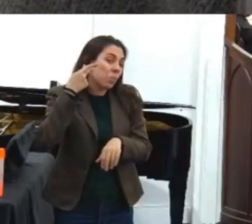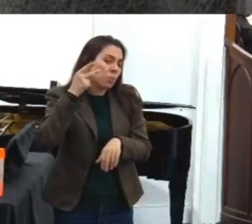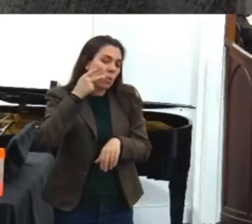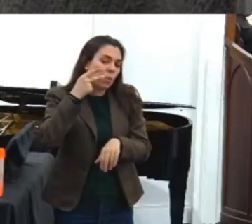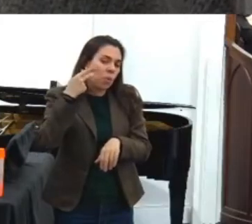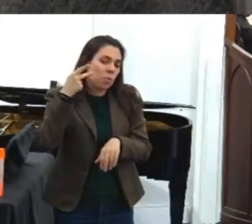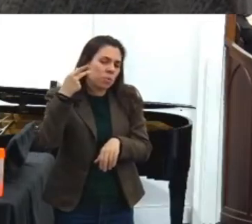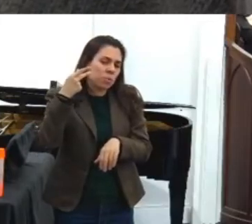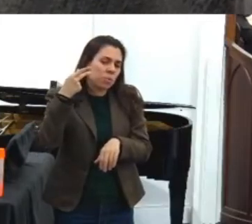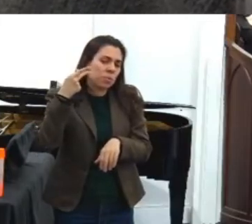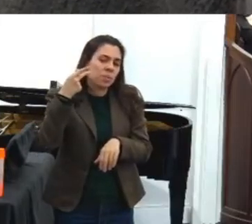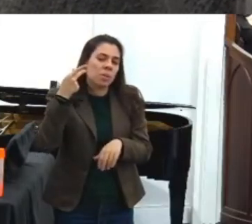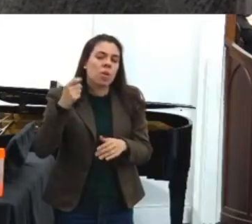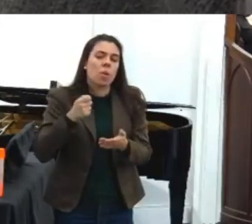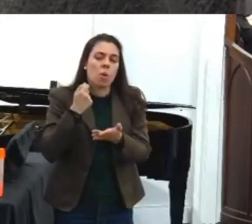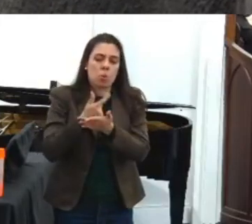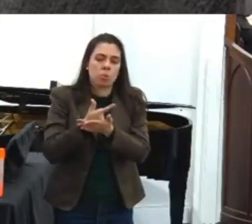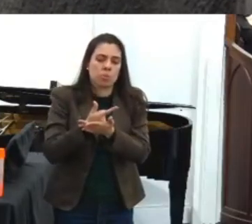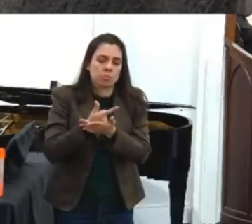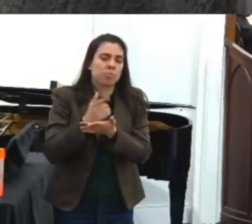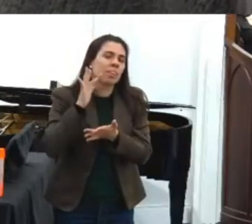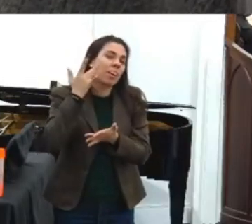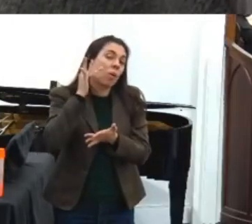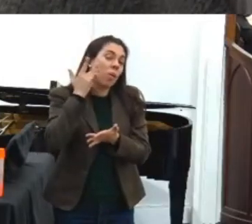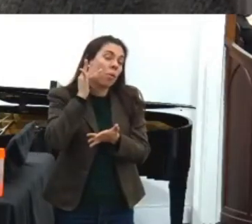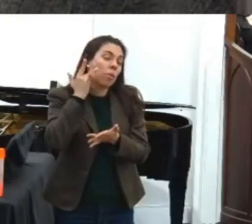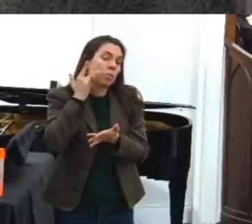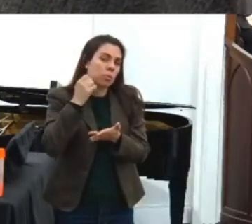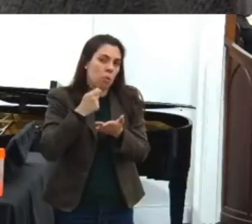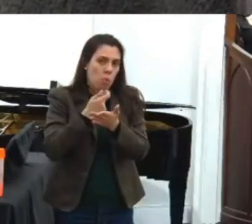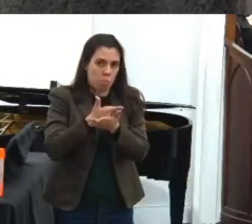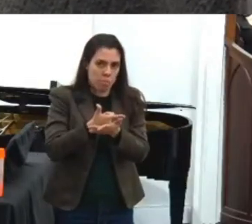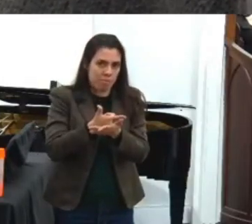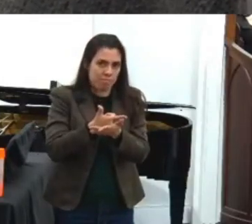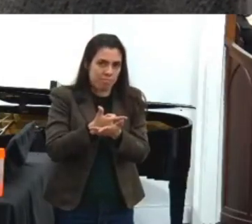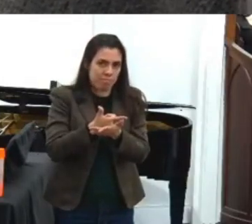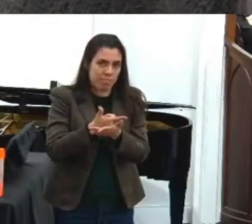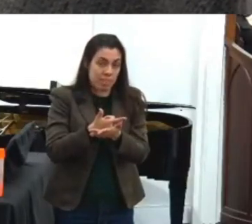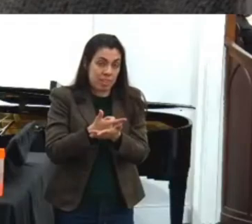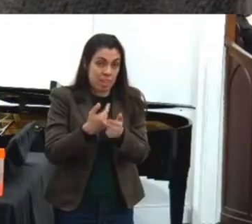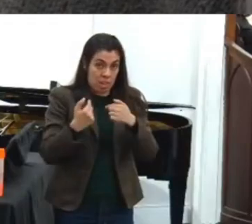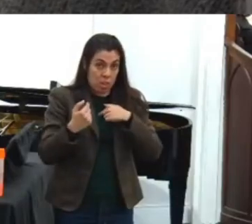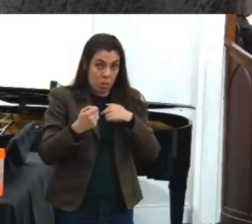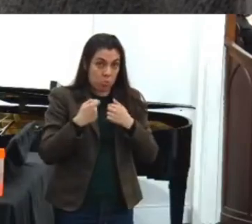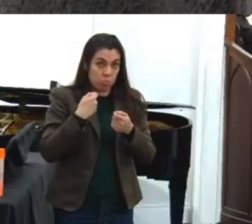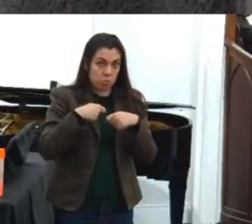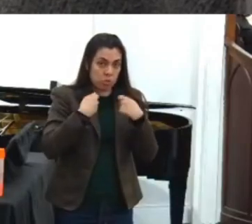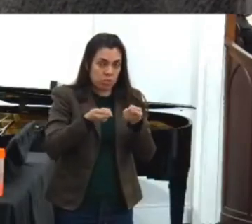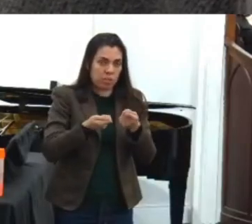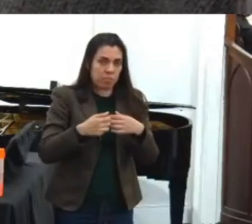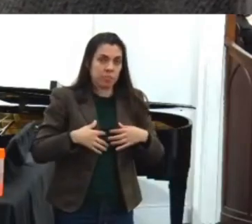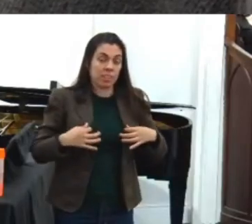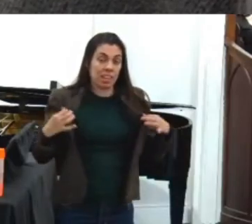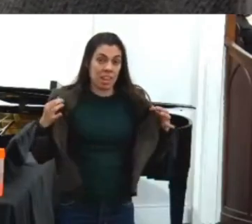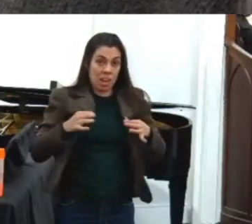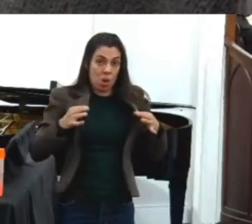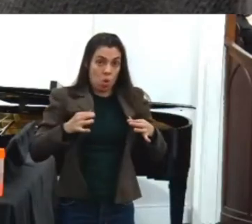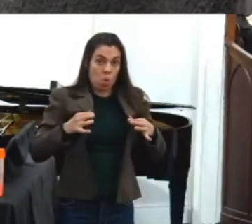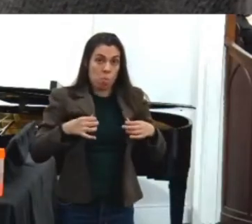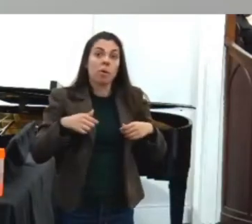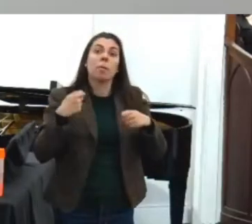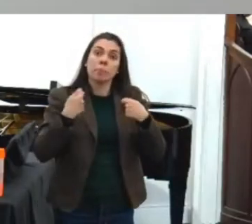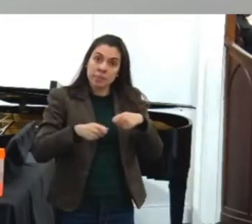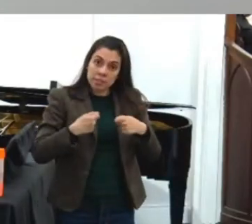vestes brancas para se vestir, a fim de que a vergonha de sua nudez não